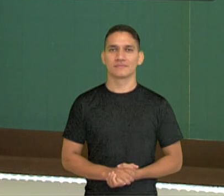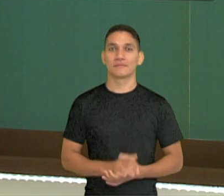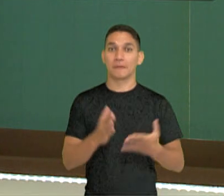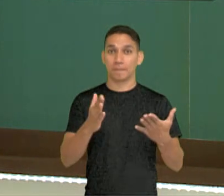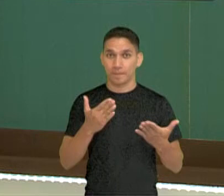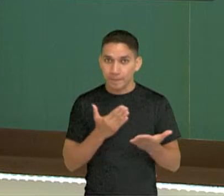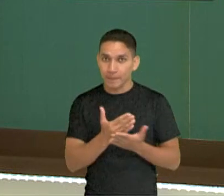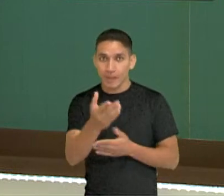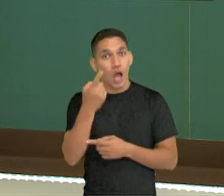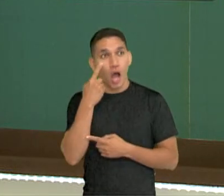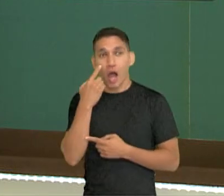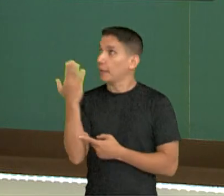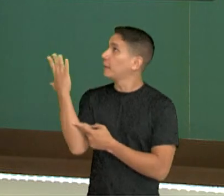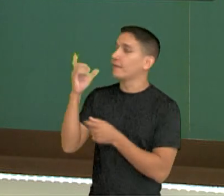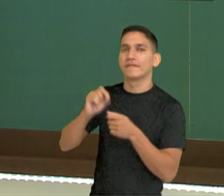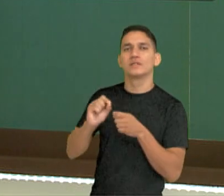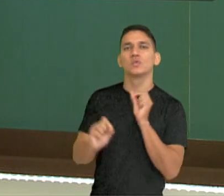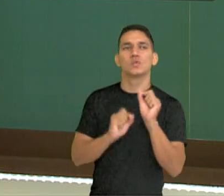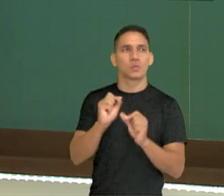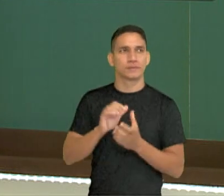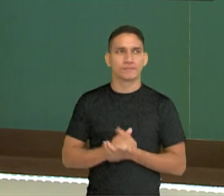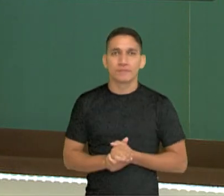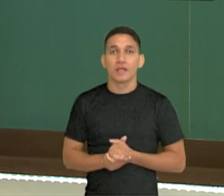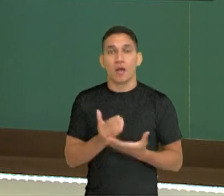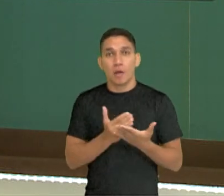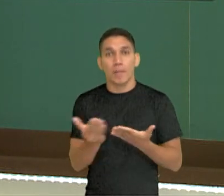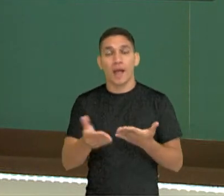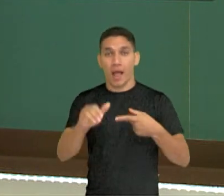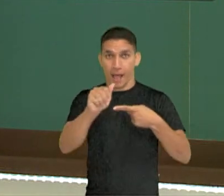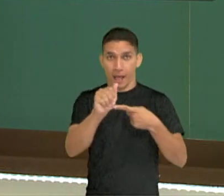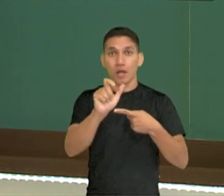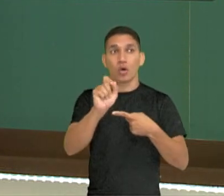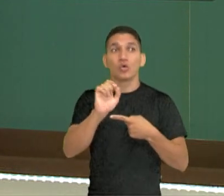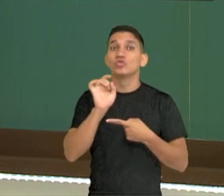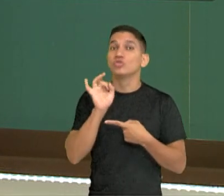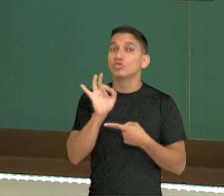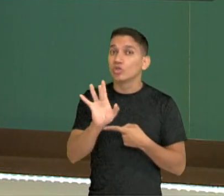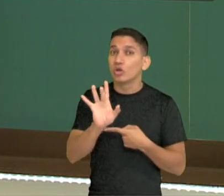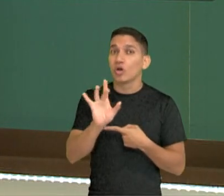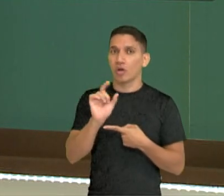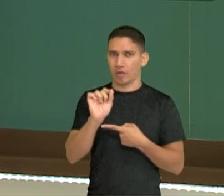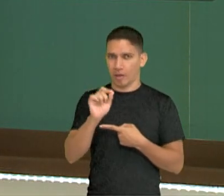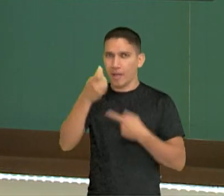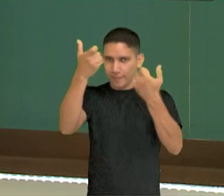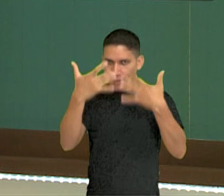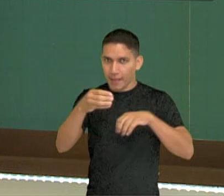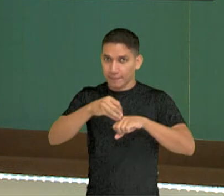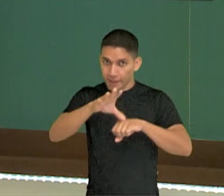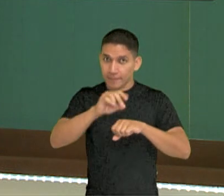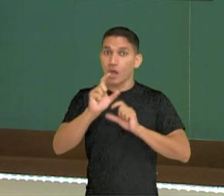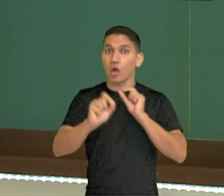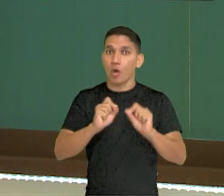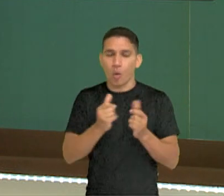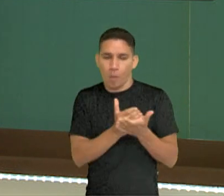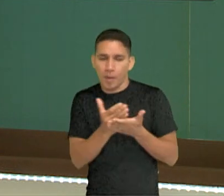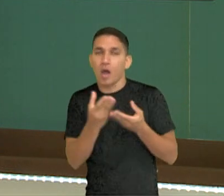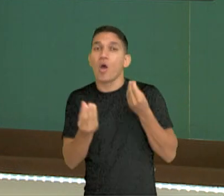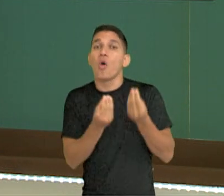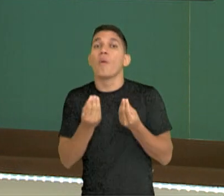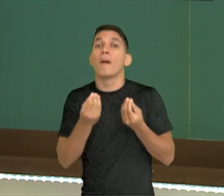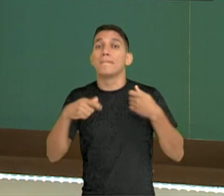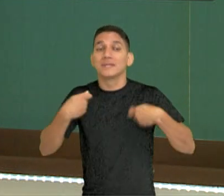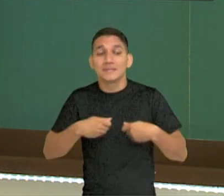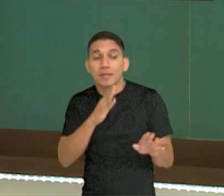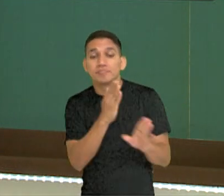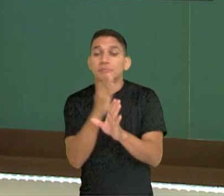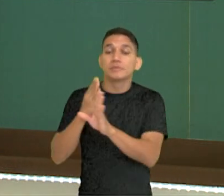Vamos lá então, pessoal, aqui na resolução da letra A, só aquilo que eu tinha comentado com vocês, de ver em qual, a gente tem que